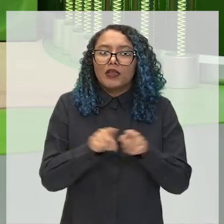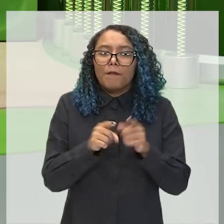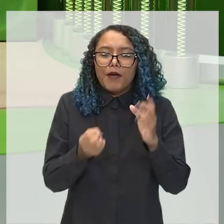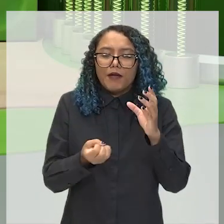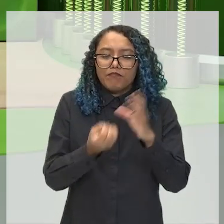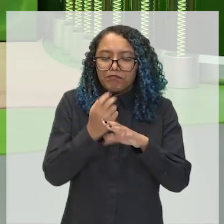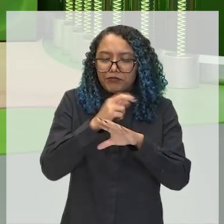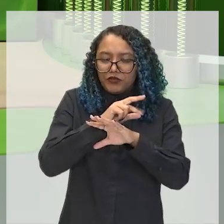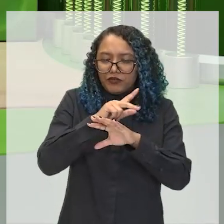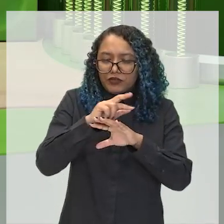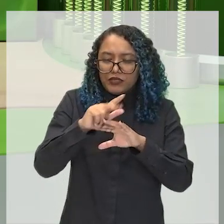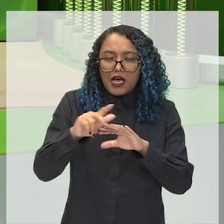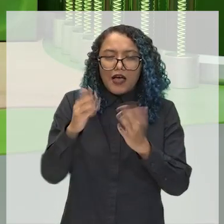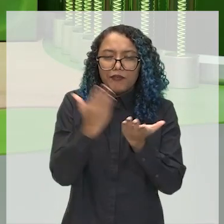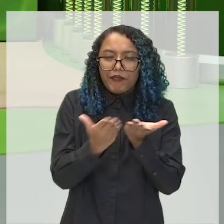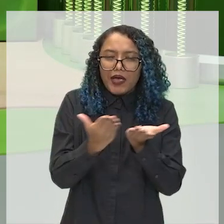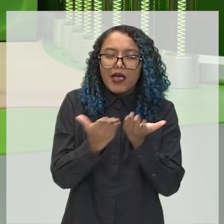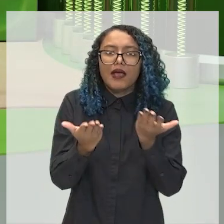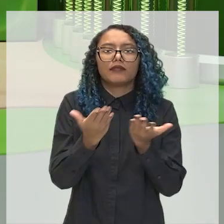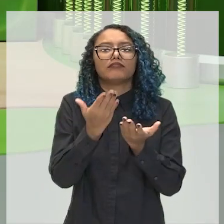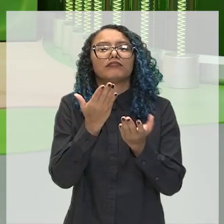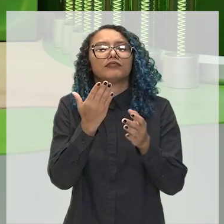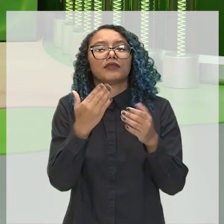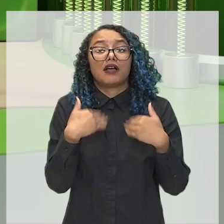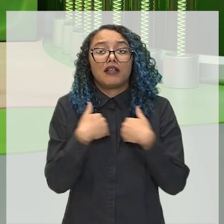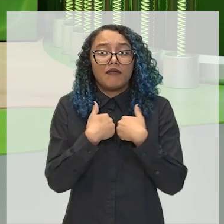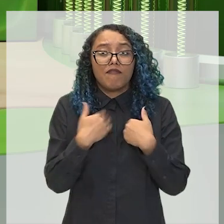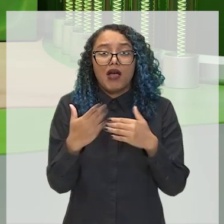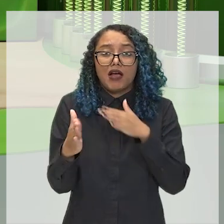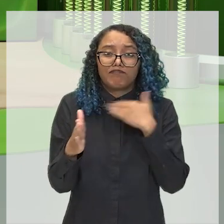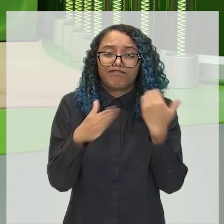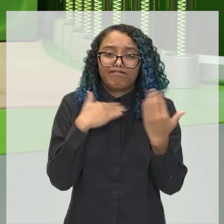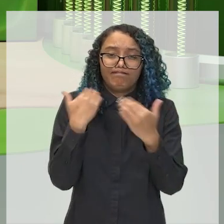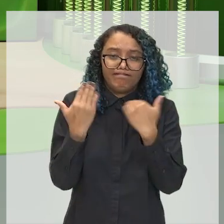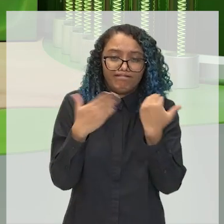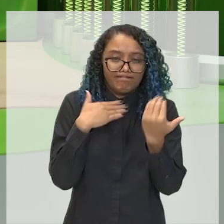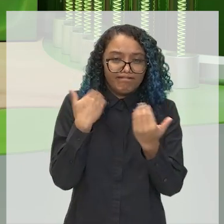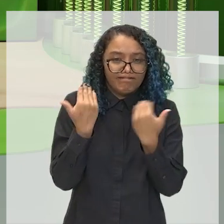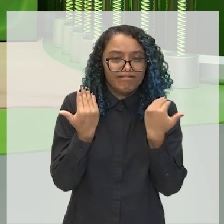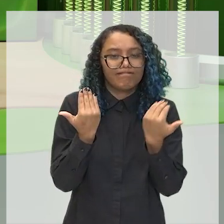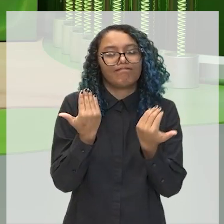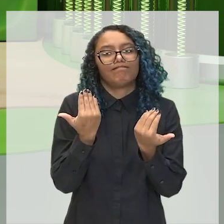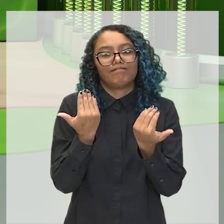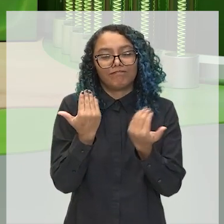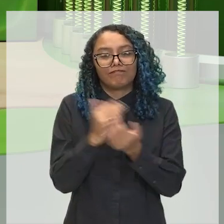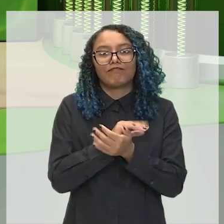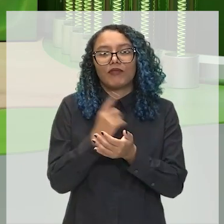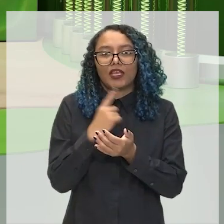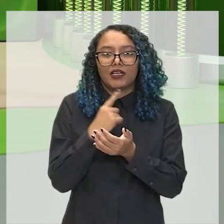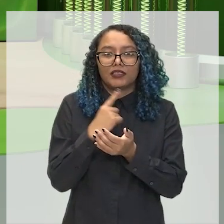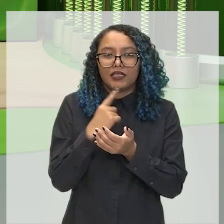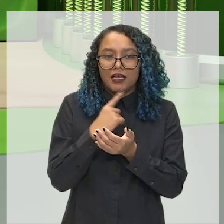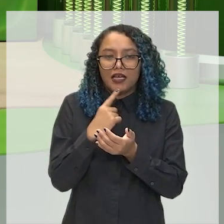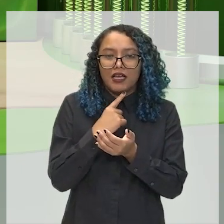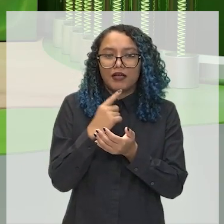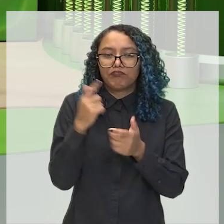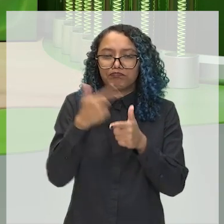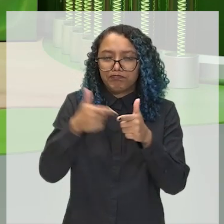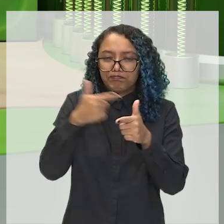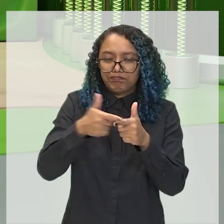de vários animais, tá? Então vejam aí, animais que morreram, né? Então nós temos